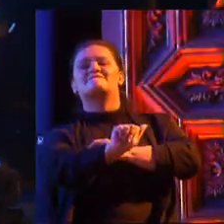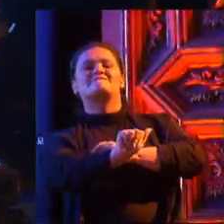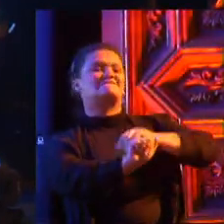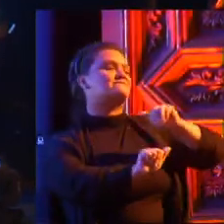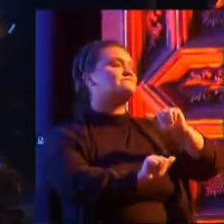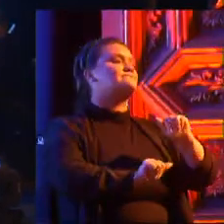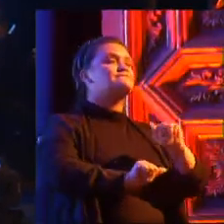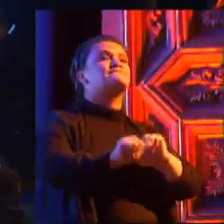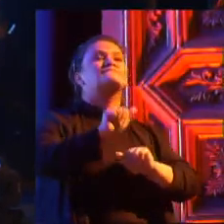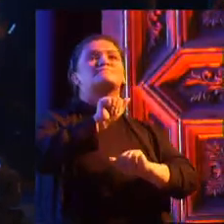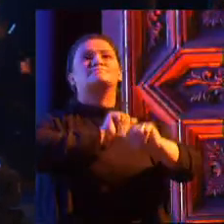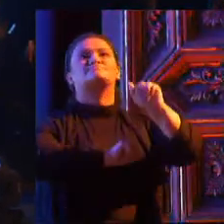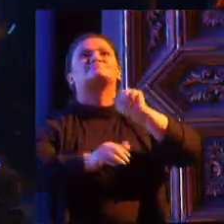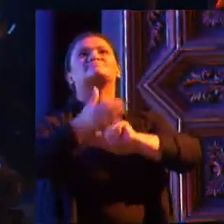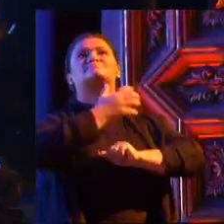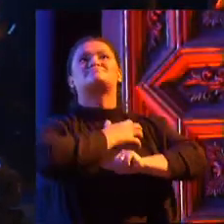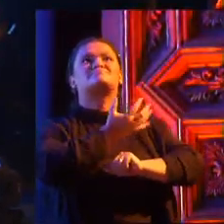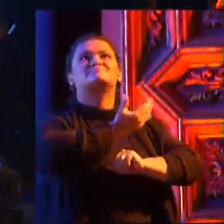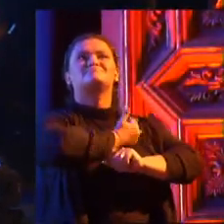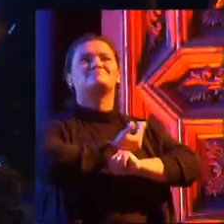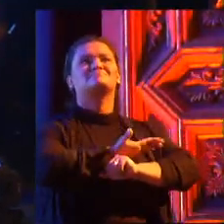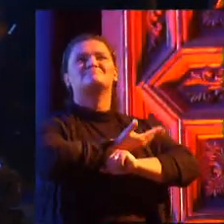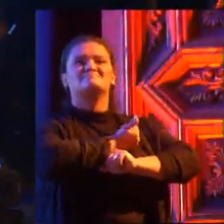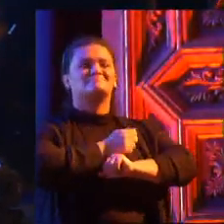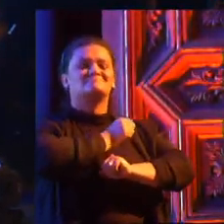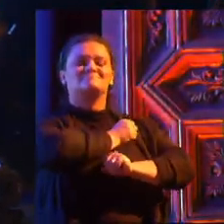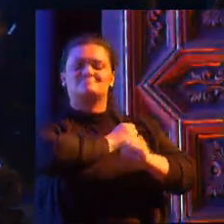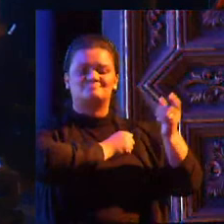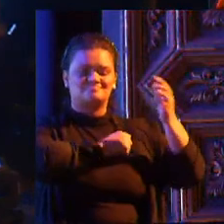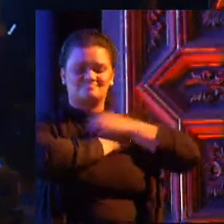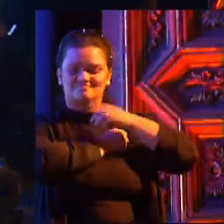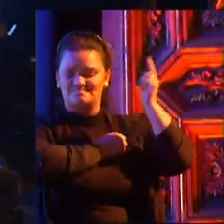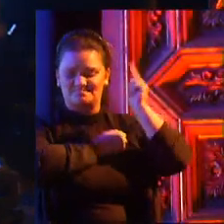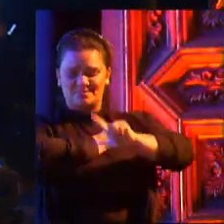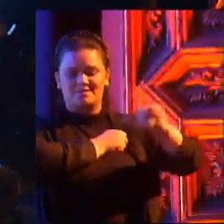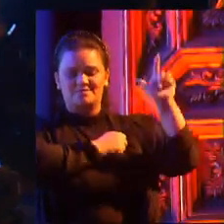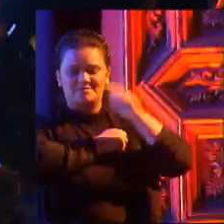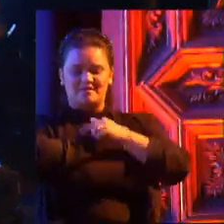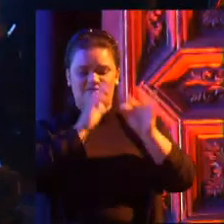Fico inventando paixões pra fugir da saudade.